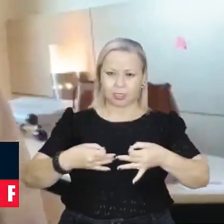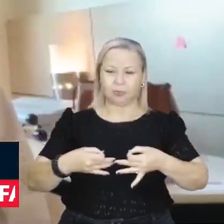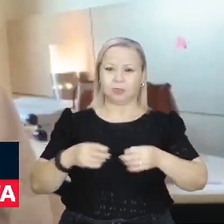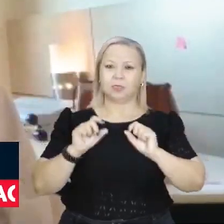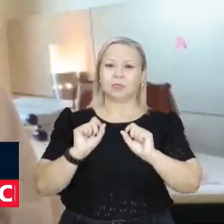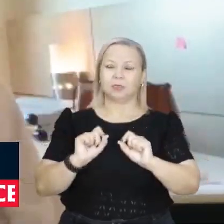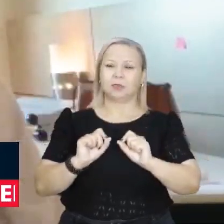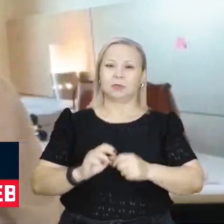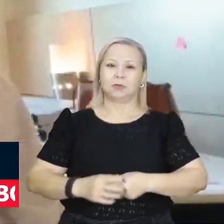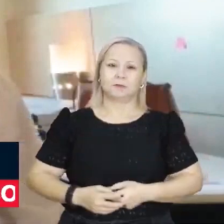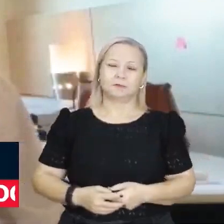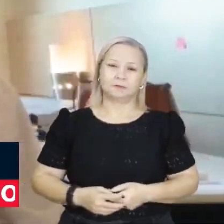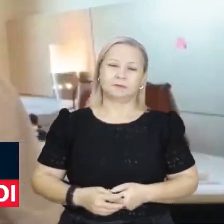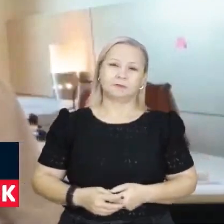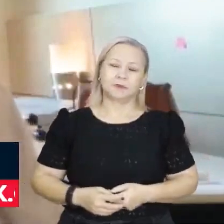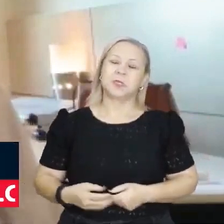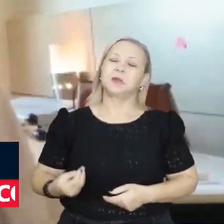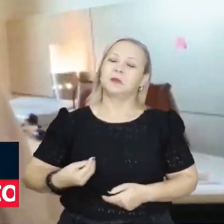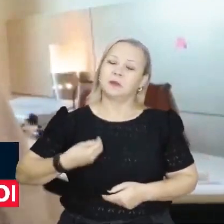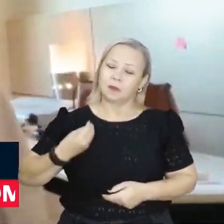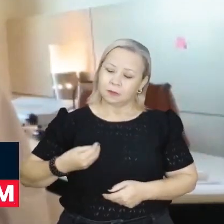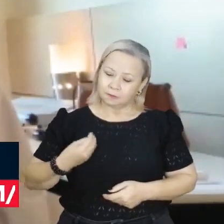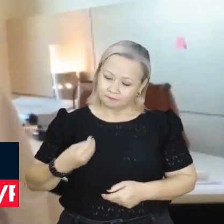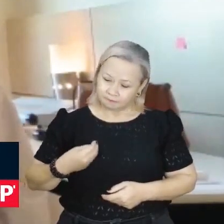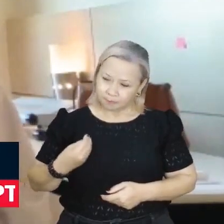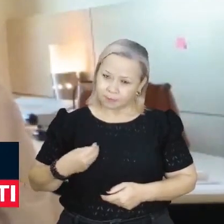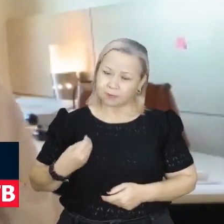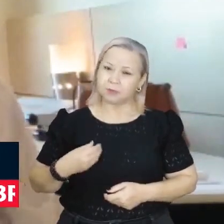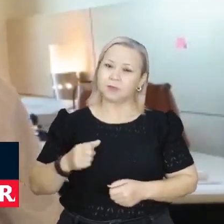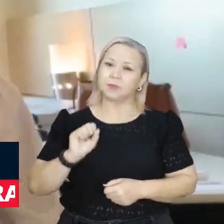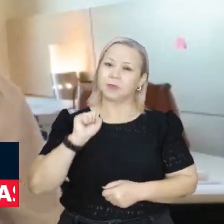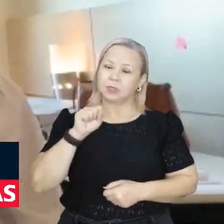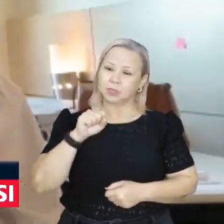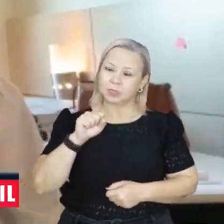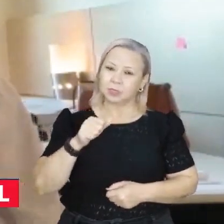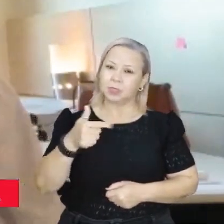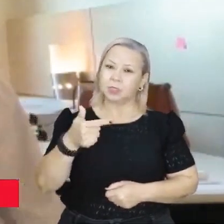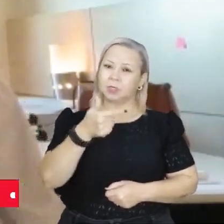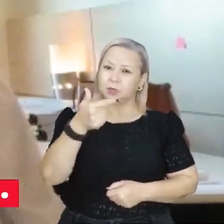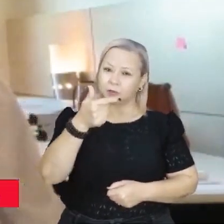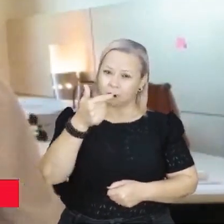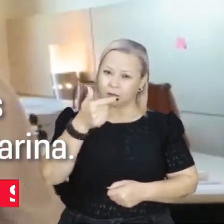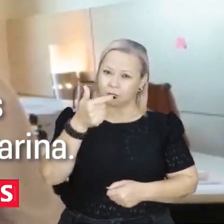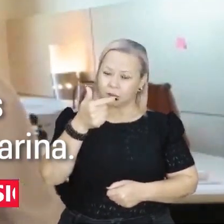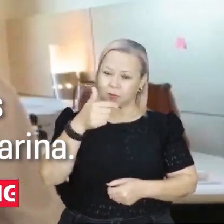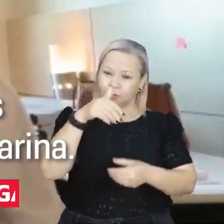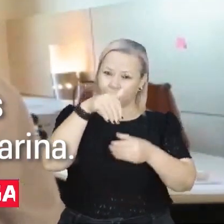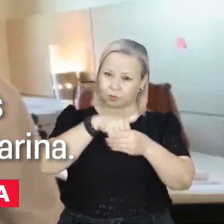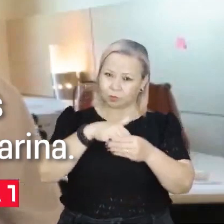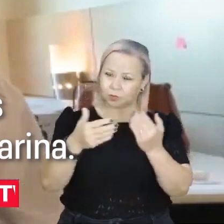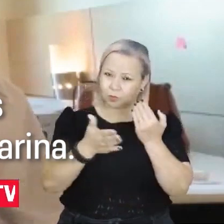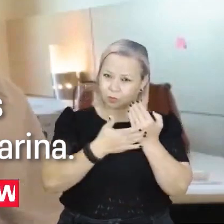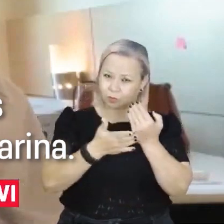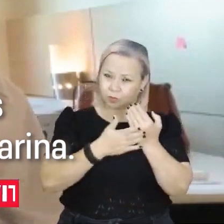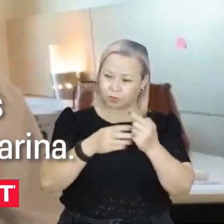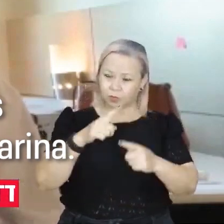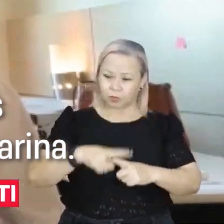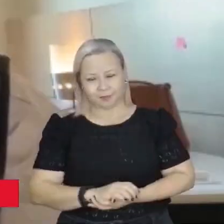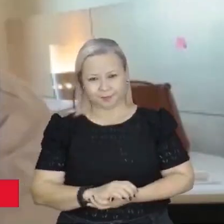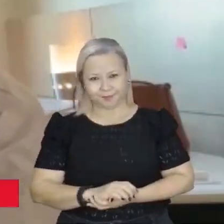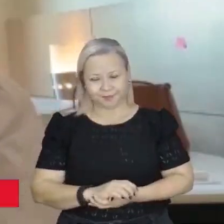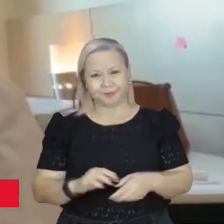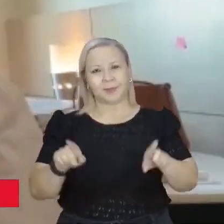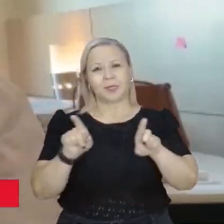que nós estaremos no segundo turno disputando as eleições para o governo de Santa